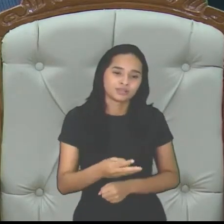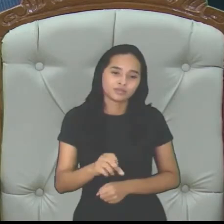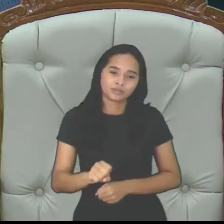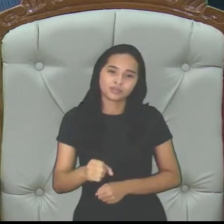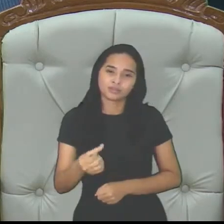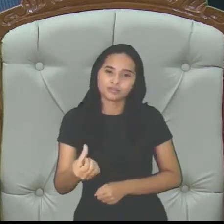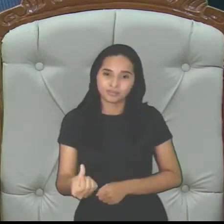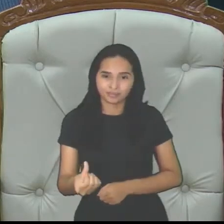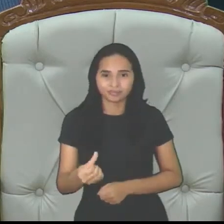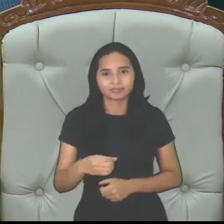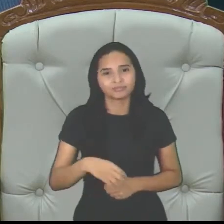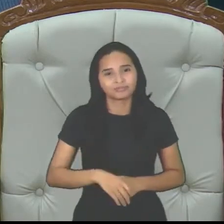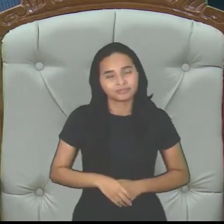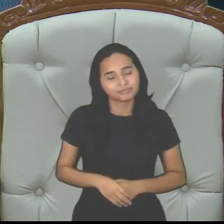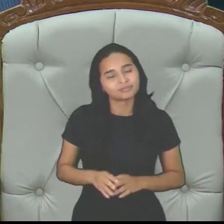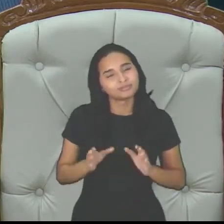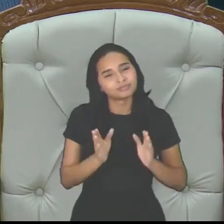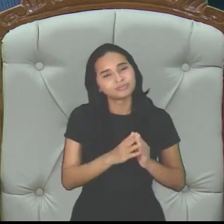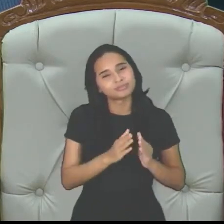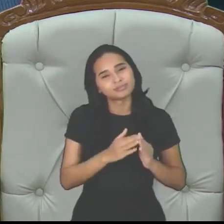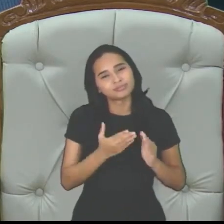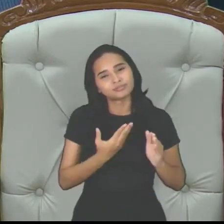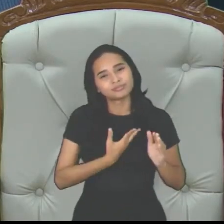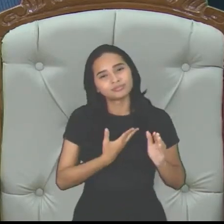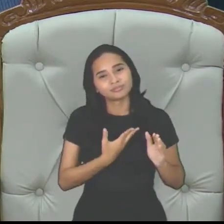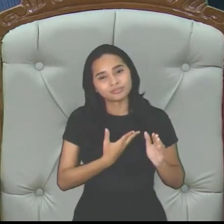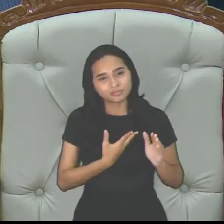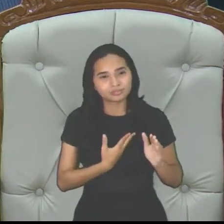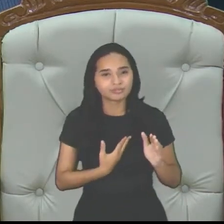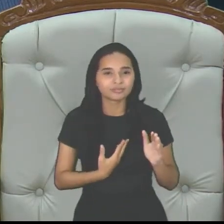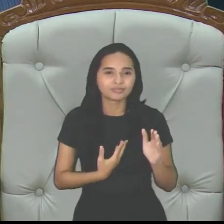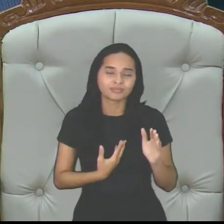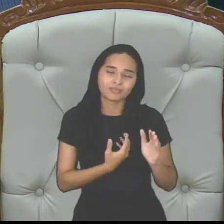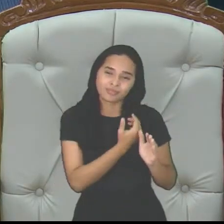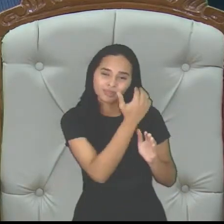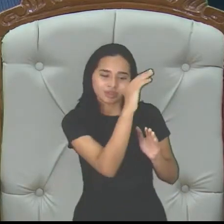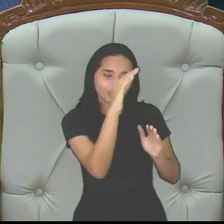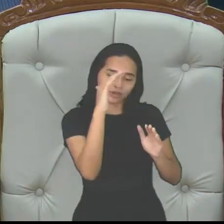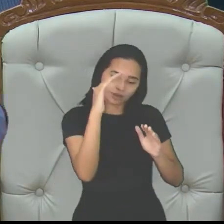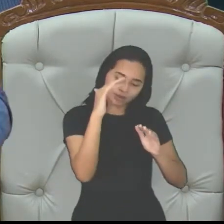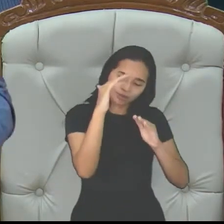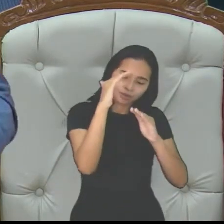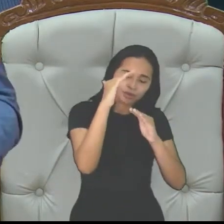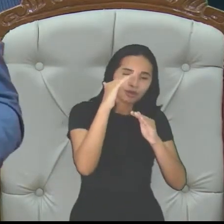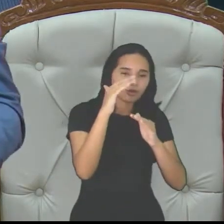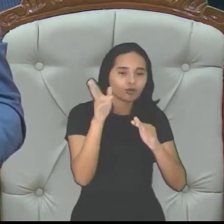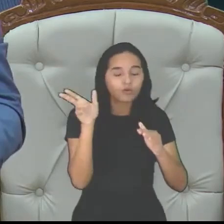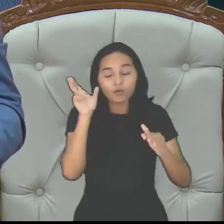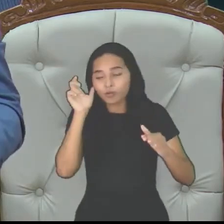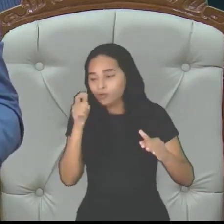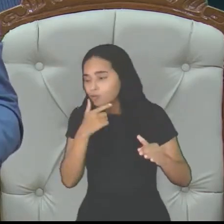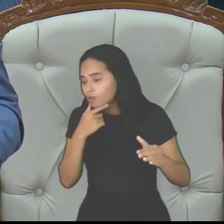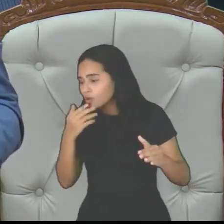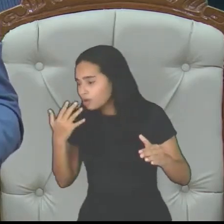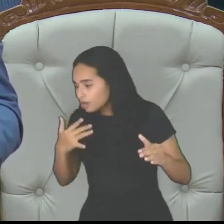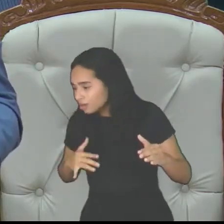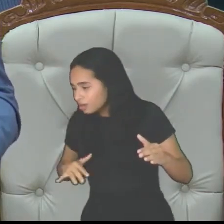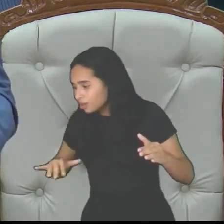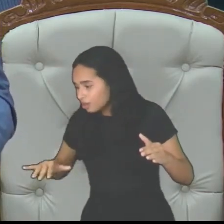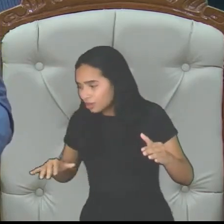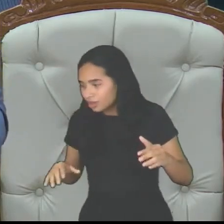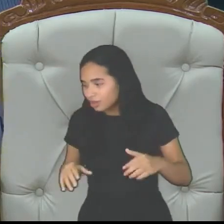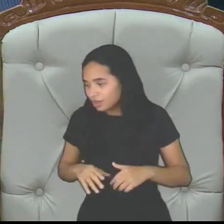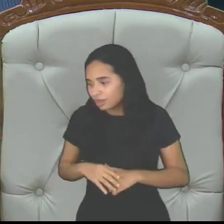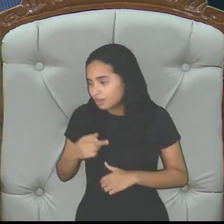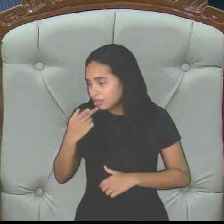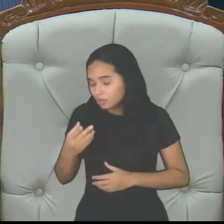386, na casa de um amigo, debaixo de uma figueira, ele ouve um garoto dizendo: toma e lê, toma e